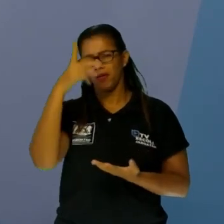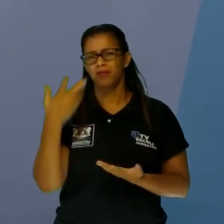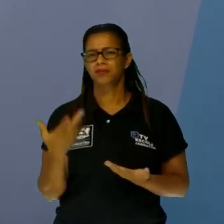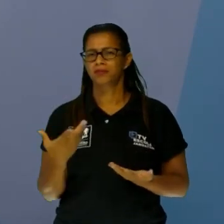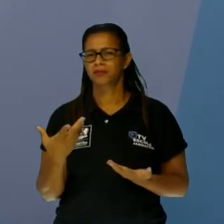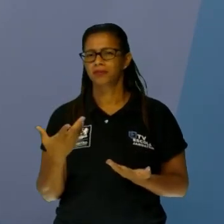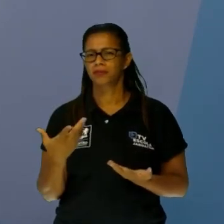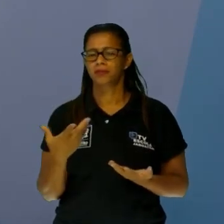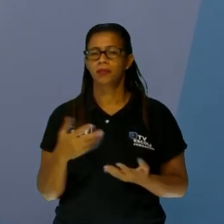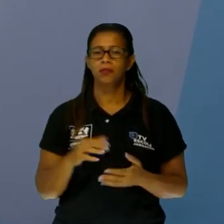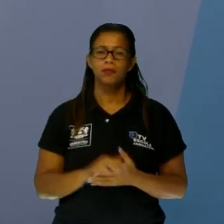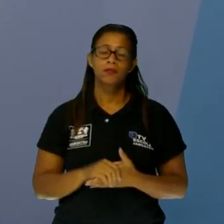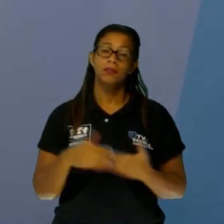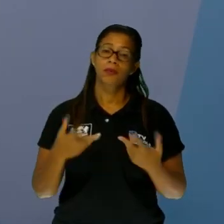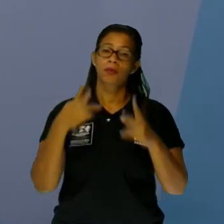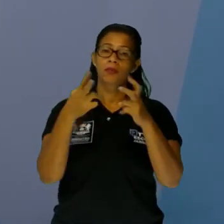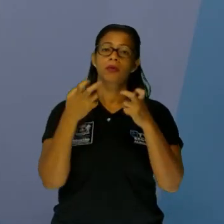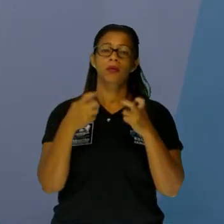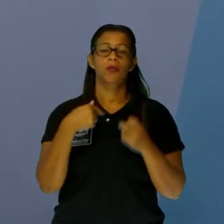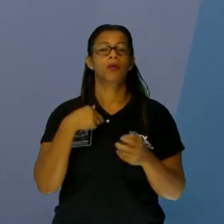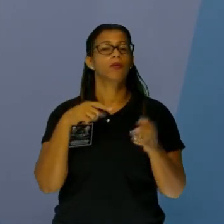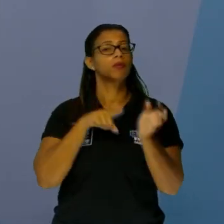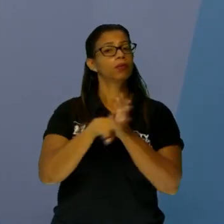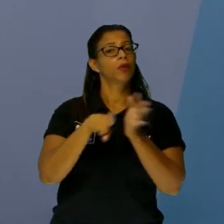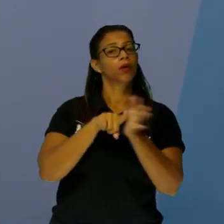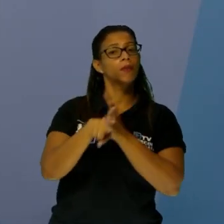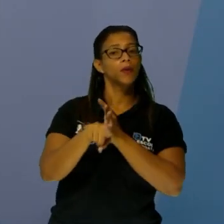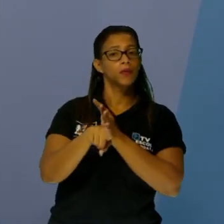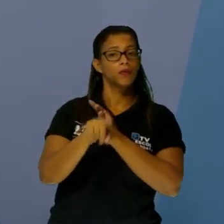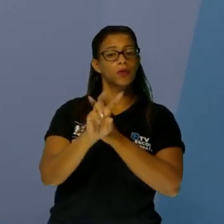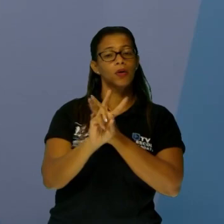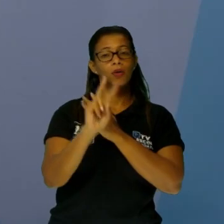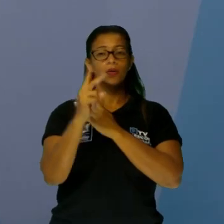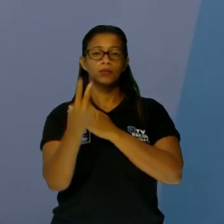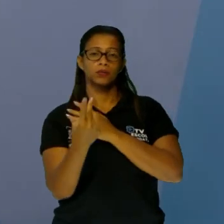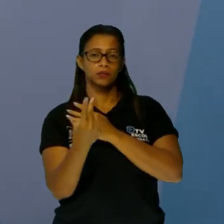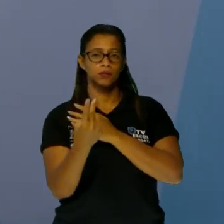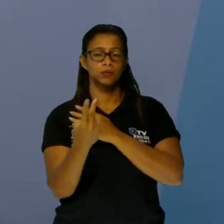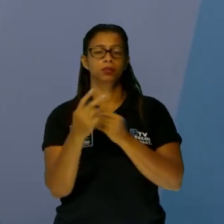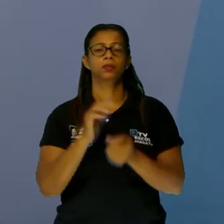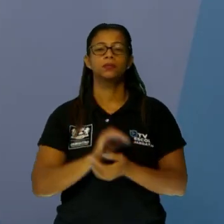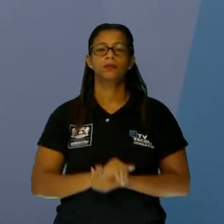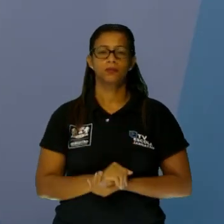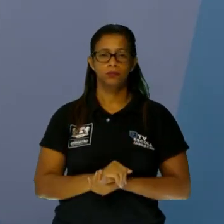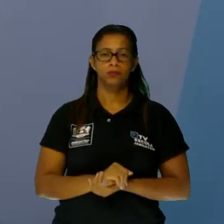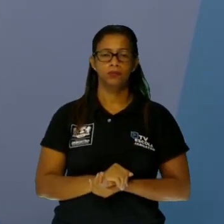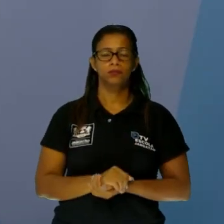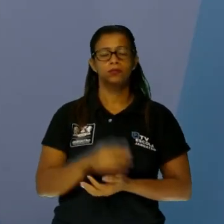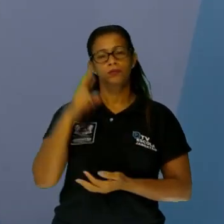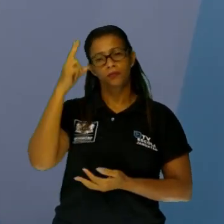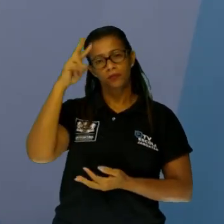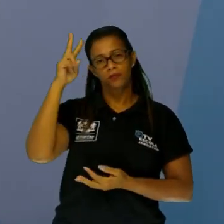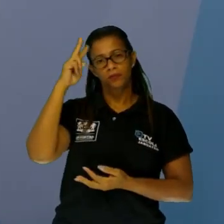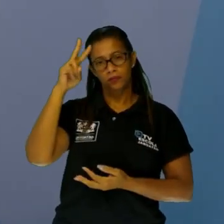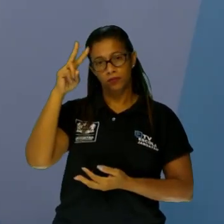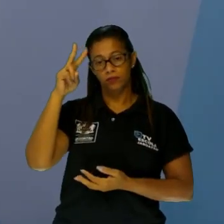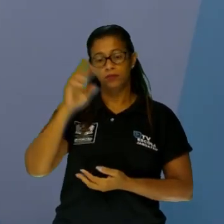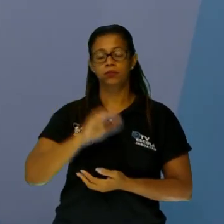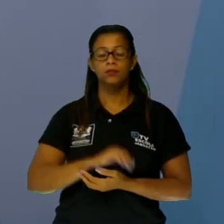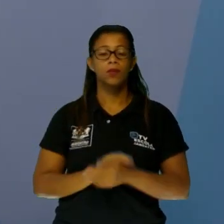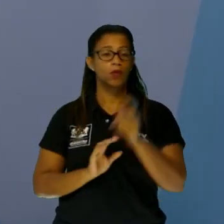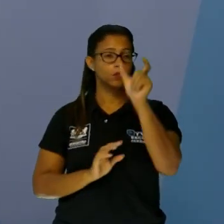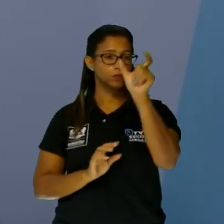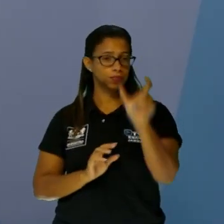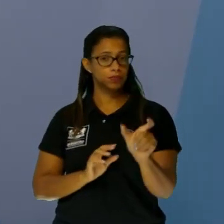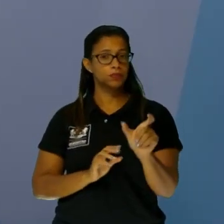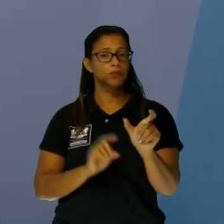verdade? Então, percebam, quando eu vou fazer uma pergunta, eu troco, né? Lembrando, esse sujeito, ele pode ser esses daí, como